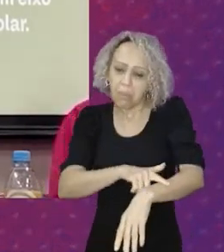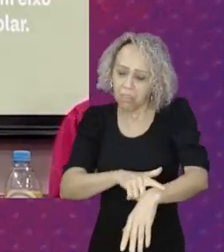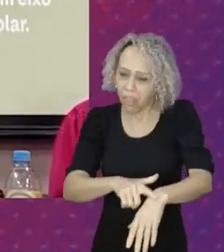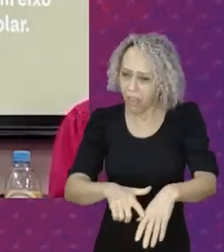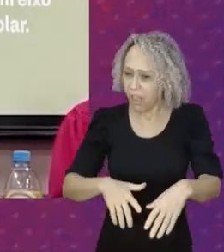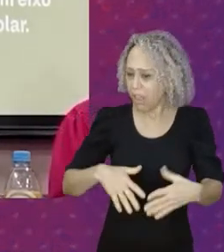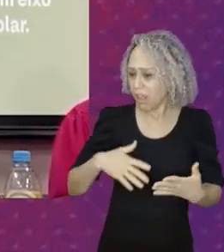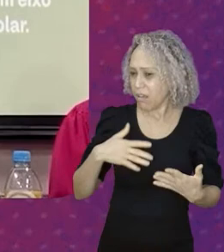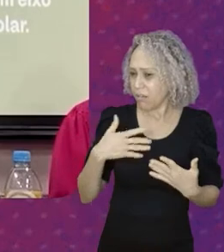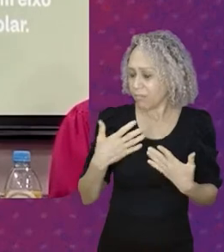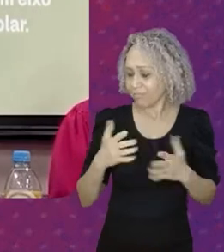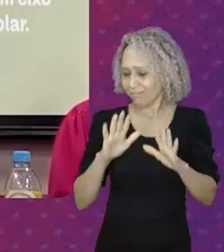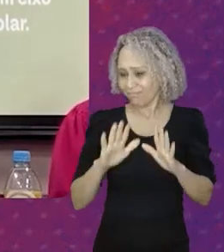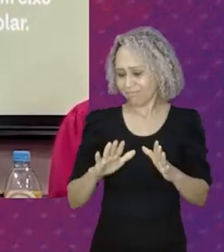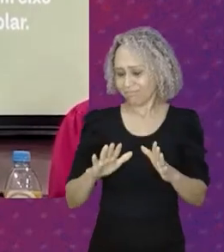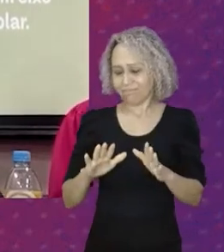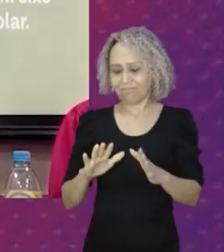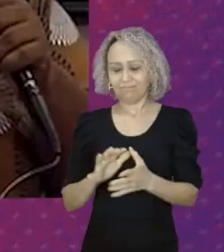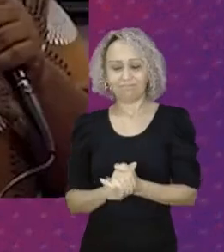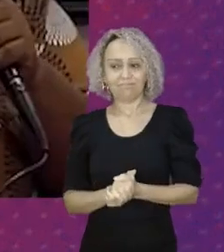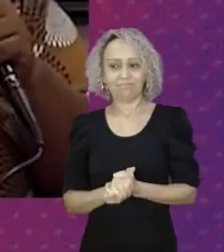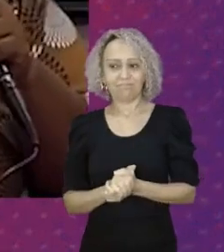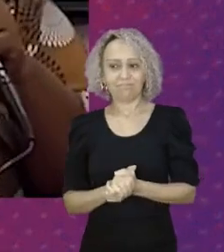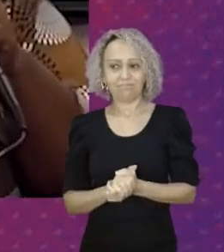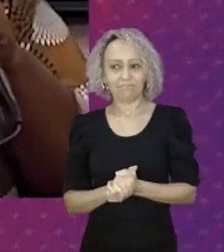reivindiquem direitos, né? Então,